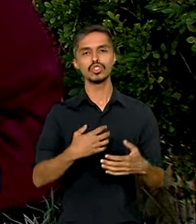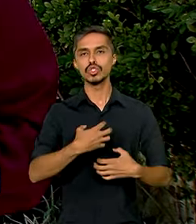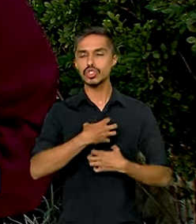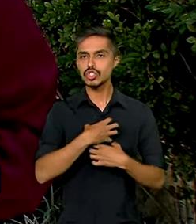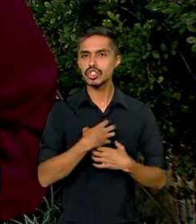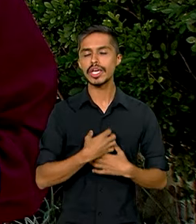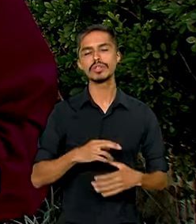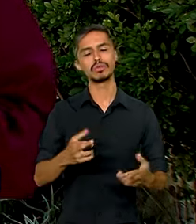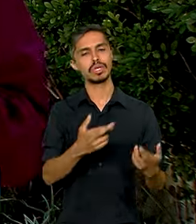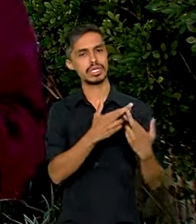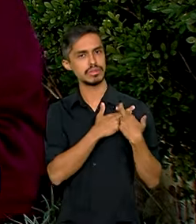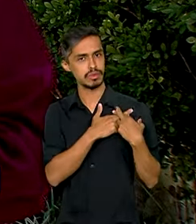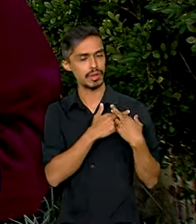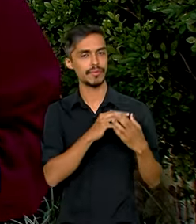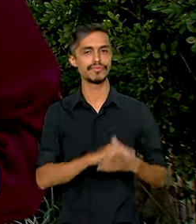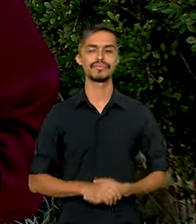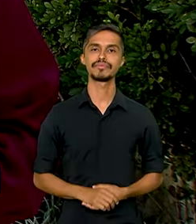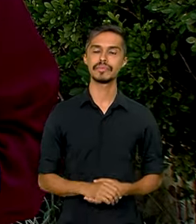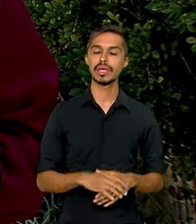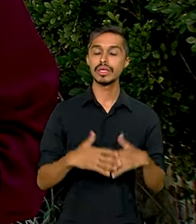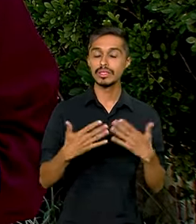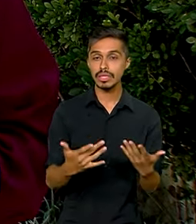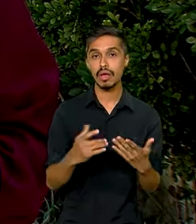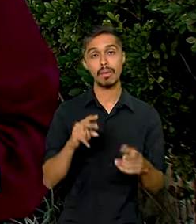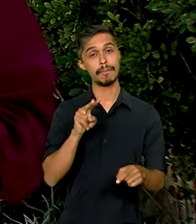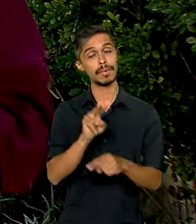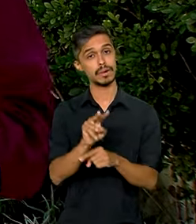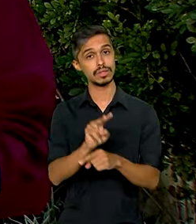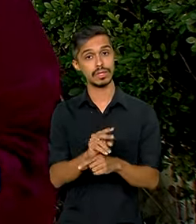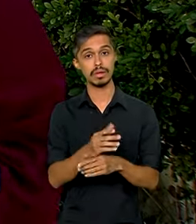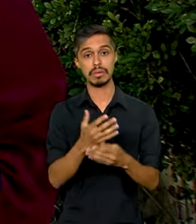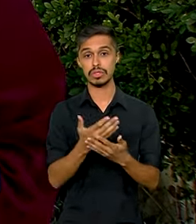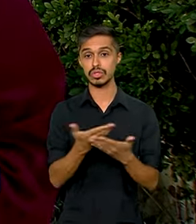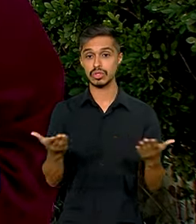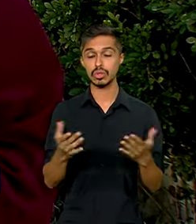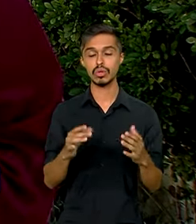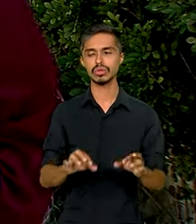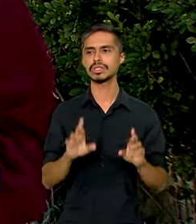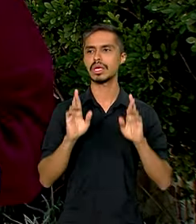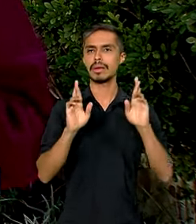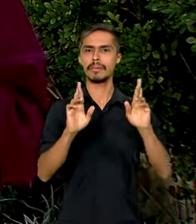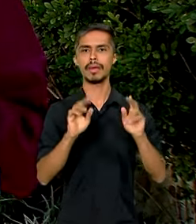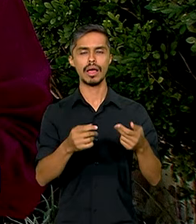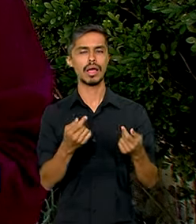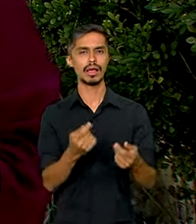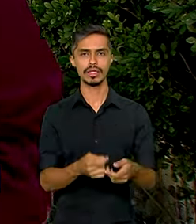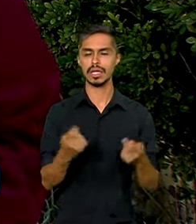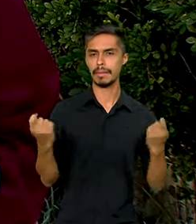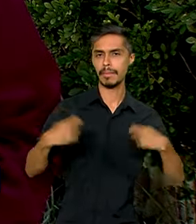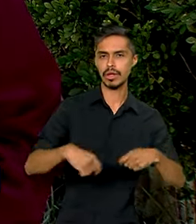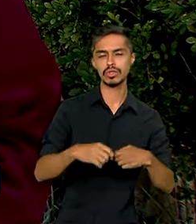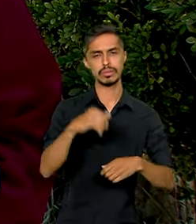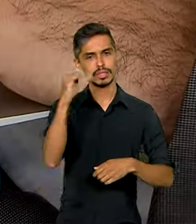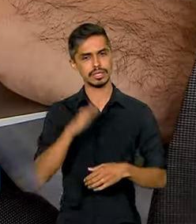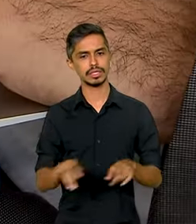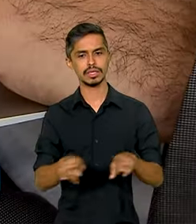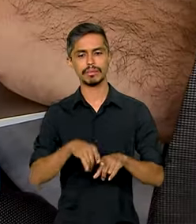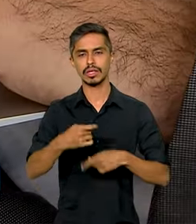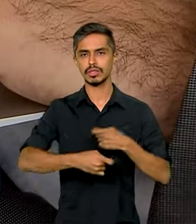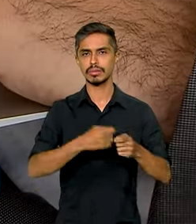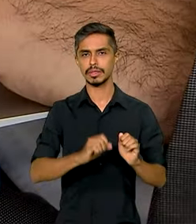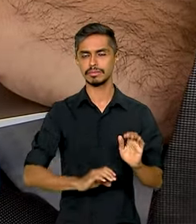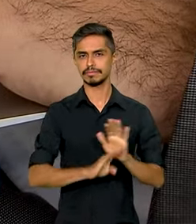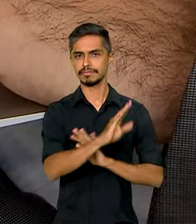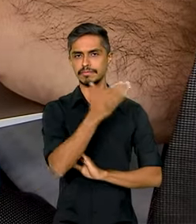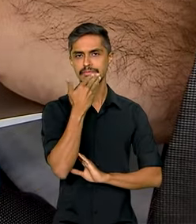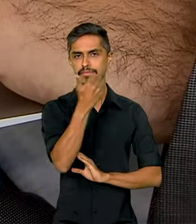jogo responsável isso representa proteção para o apostador brasileiro e para a economia do país a